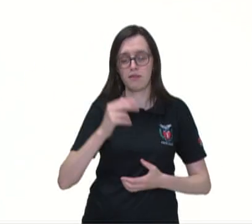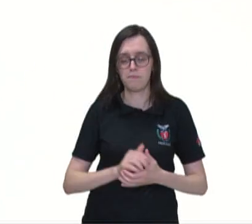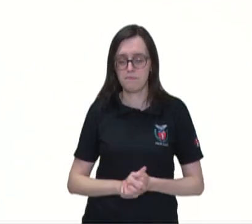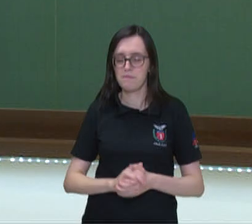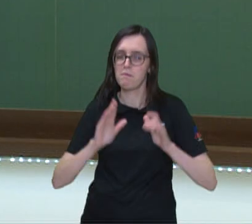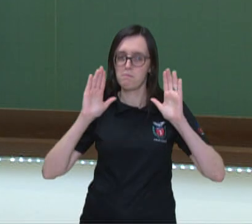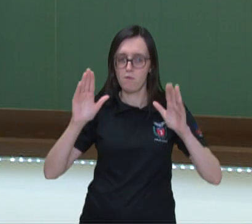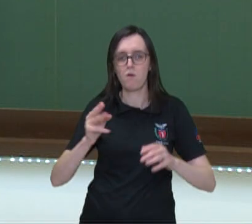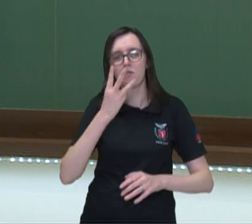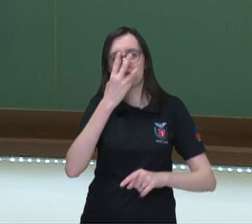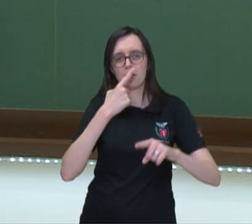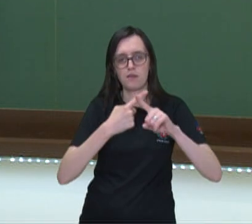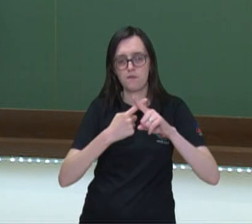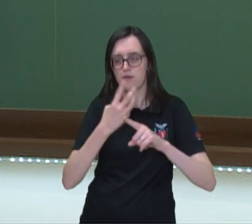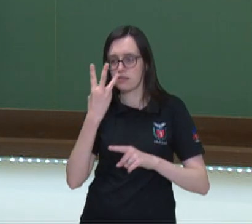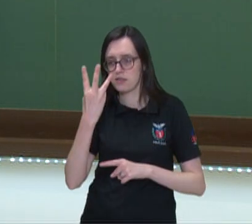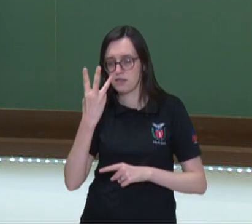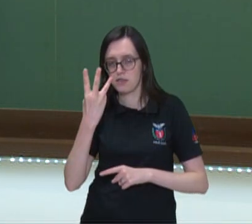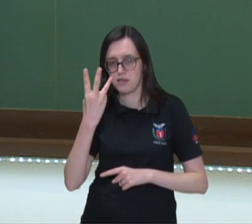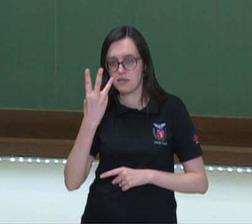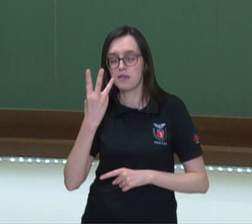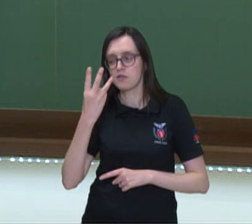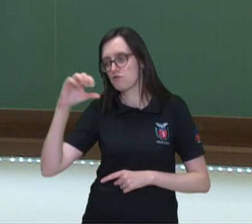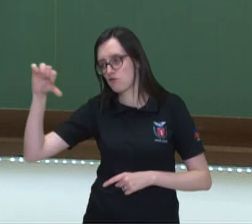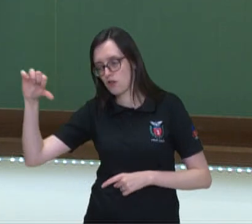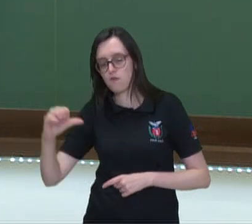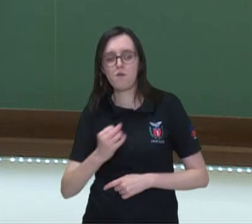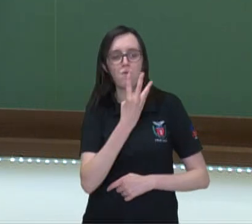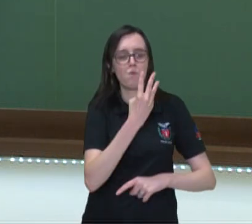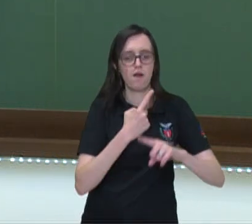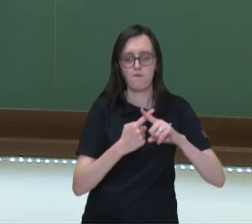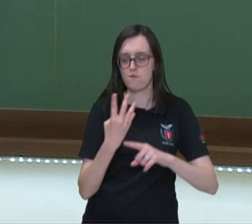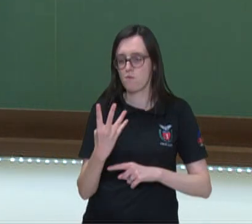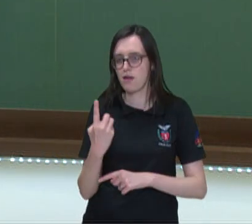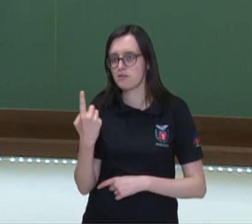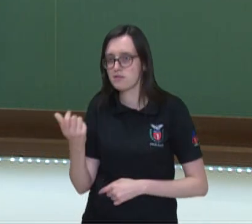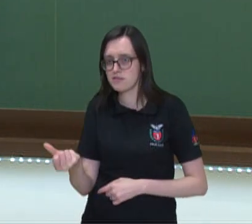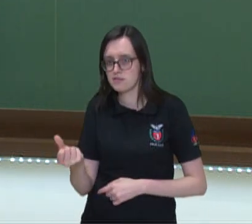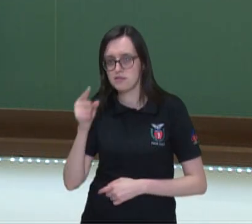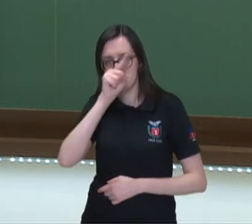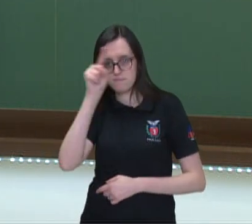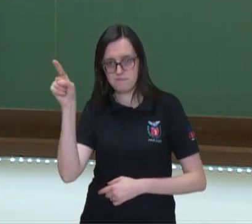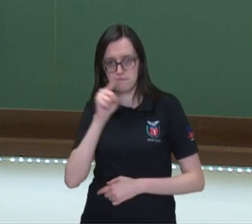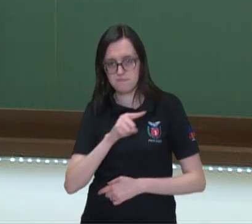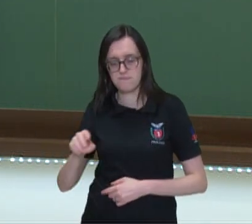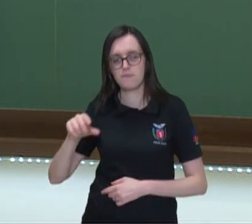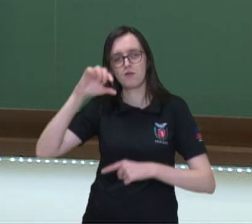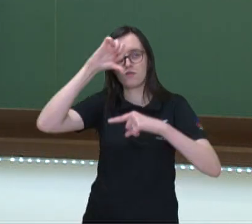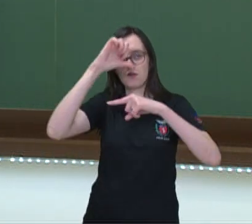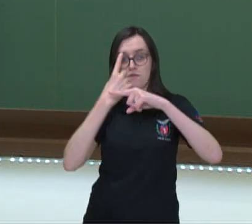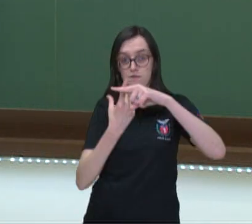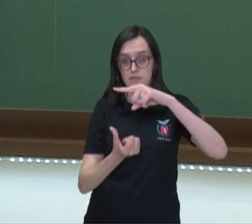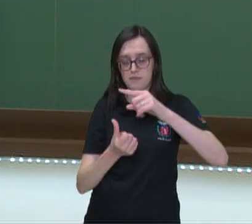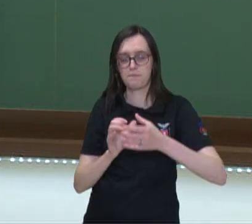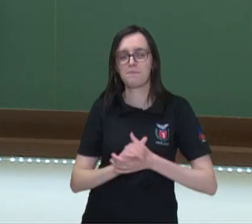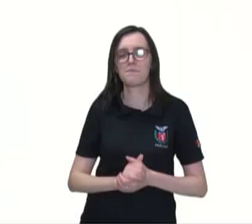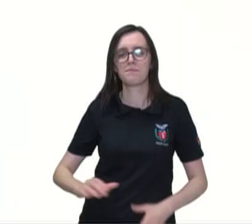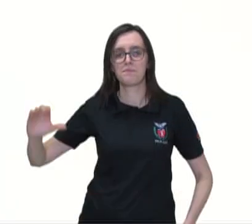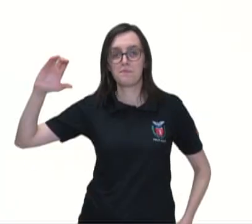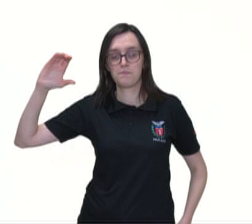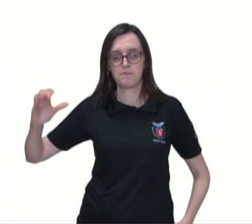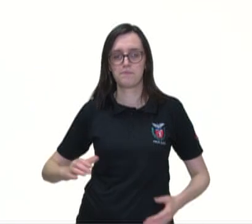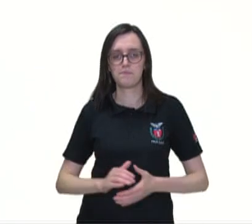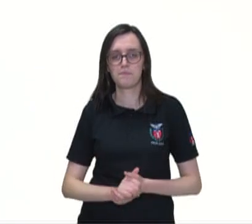Bom, 3 vezes 3 é 9 e 4 vezes 4 é 16. Então, fica 9/16 avos. Letra